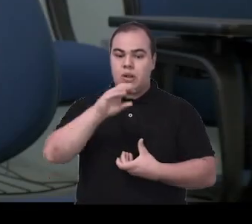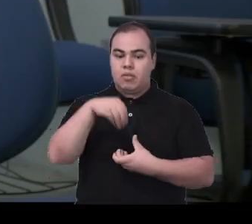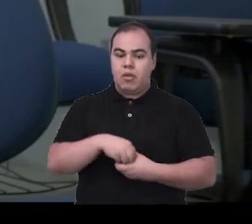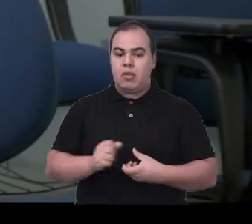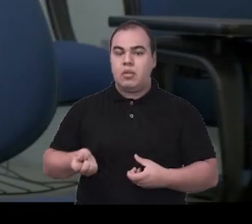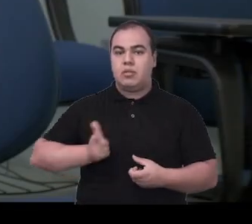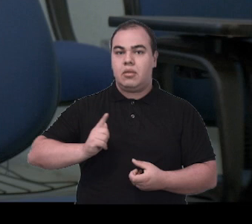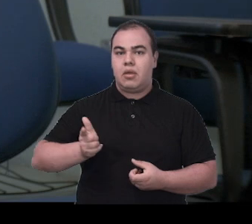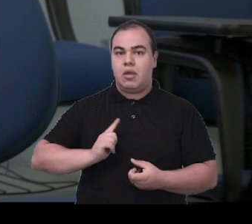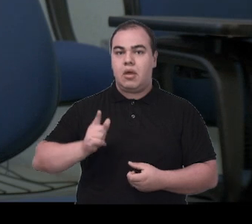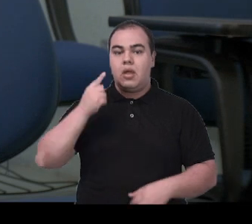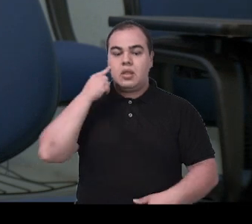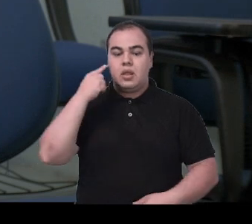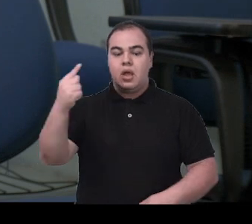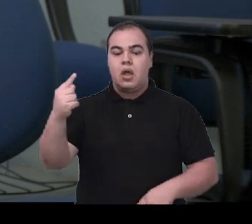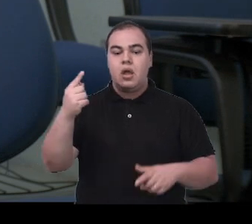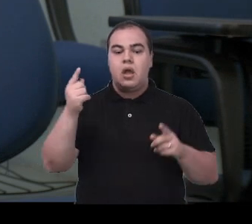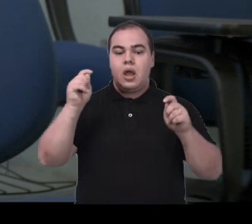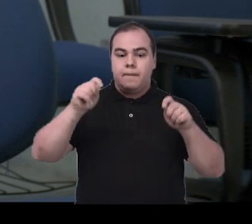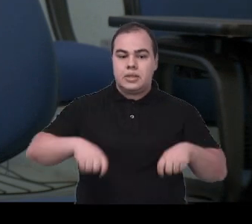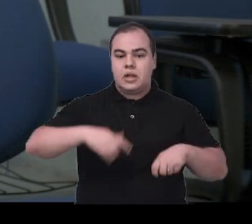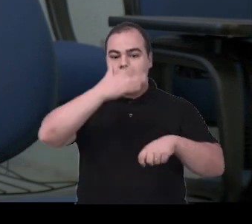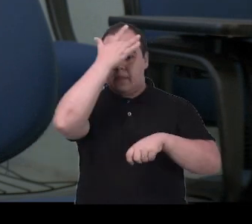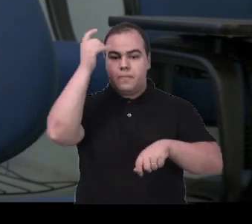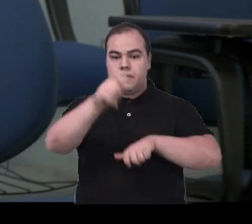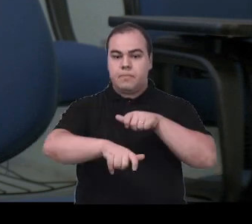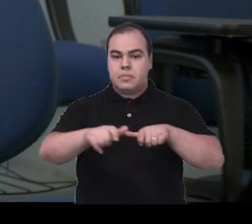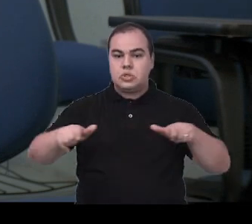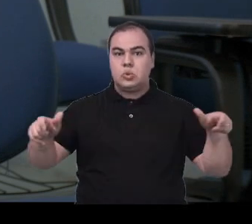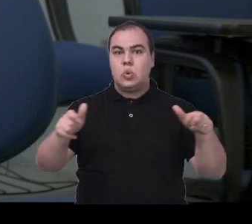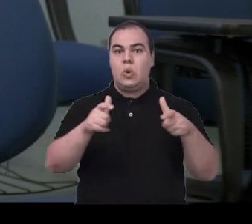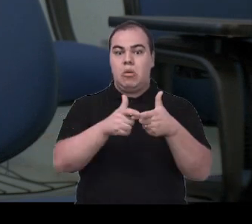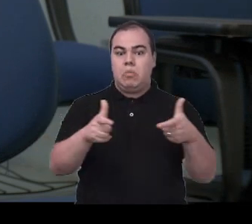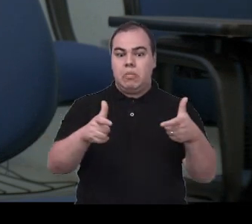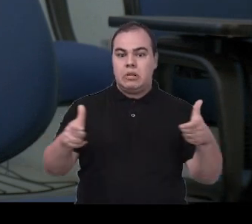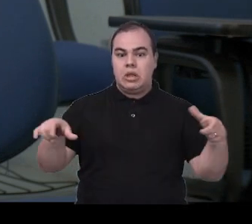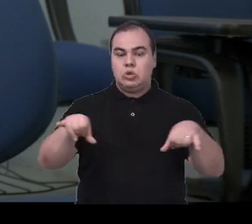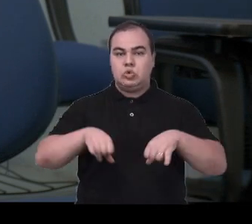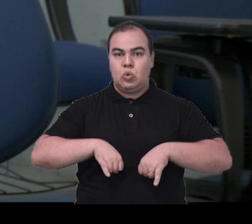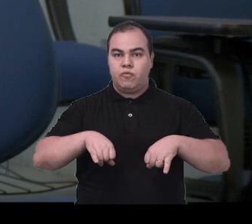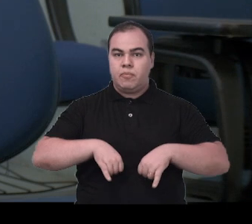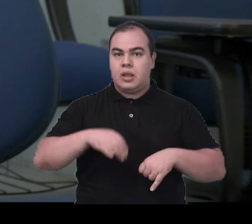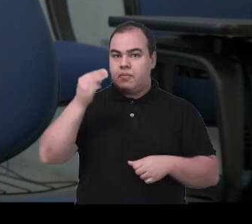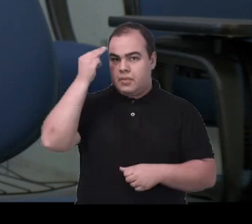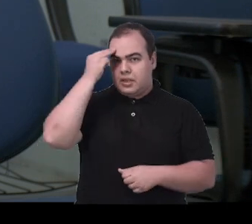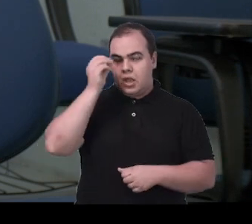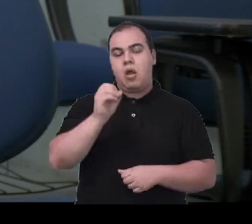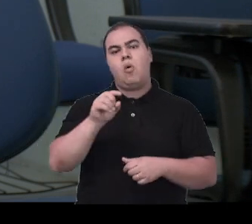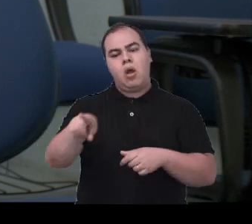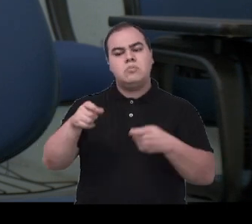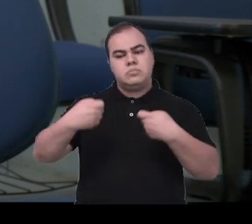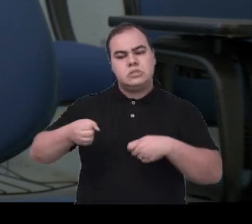ele se compõe com a ideia de aumentar a capacidade das pessoas que têm sofrimento mental, transtorno